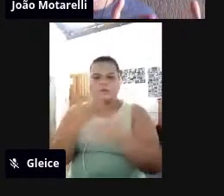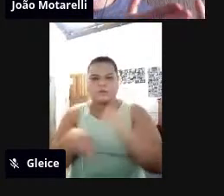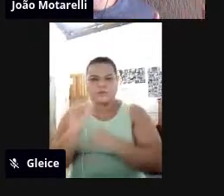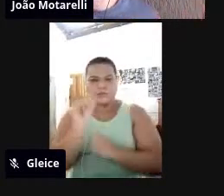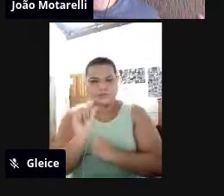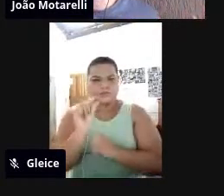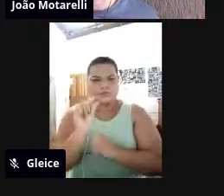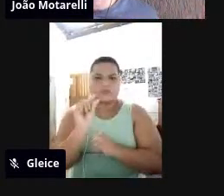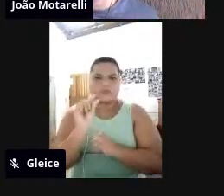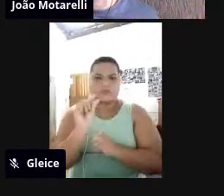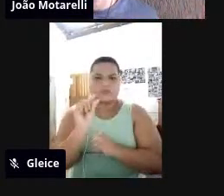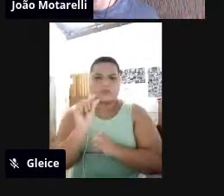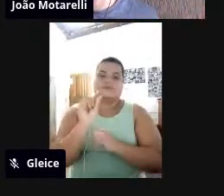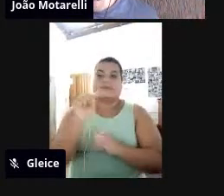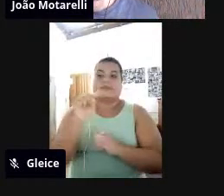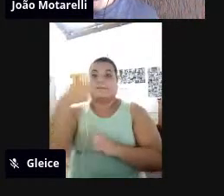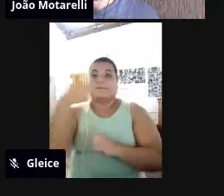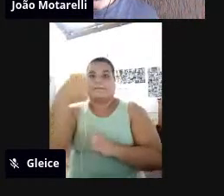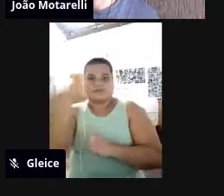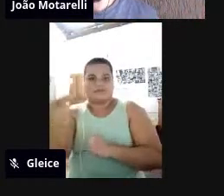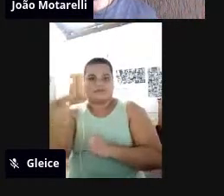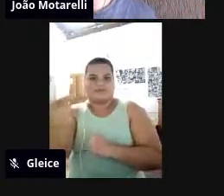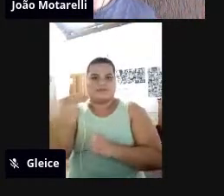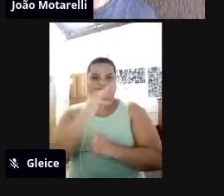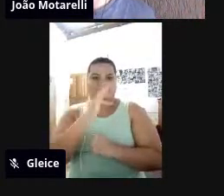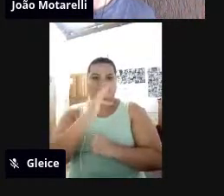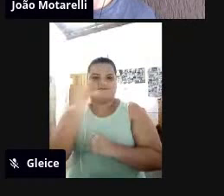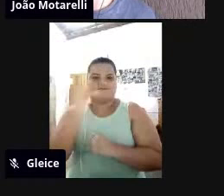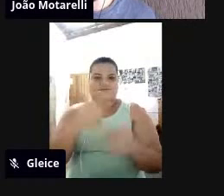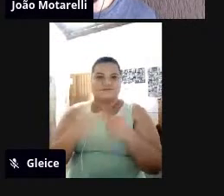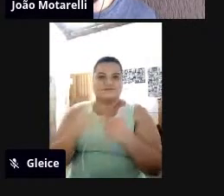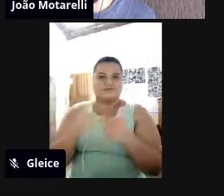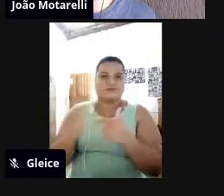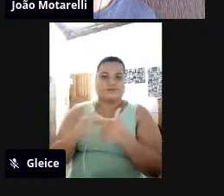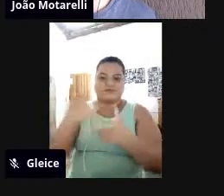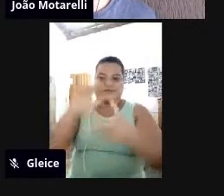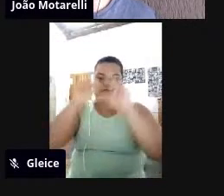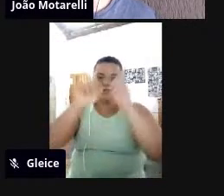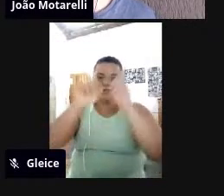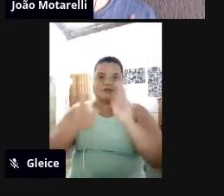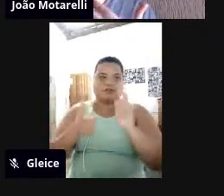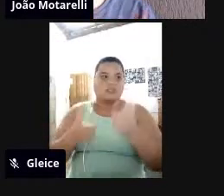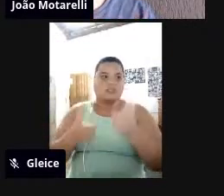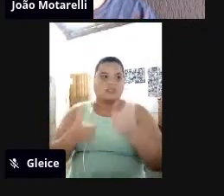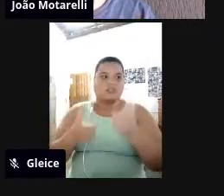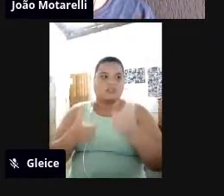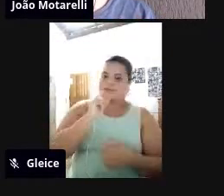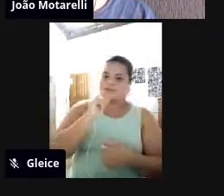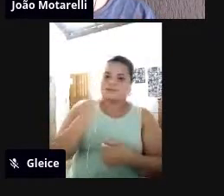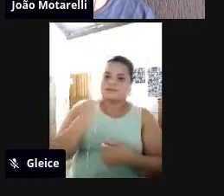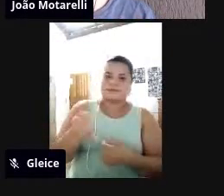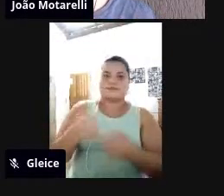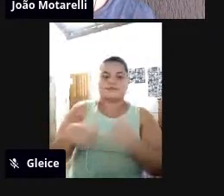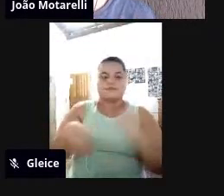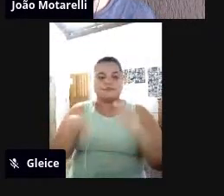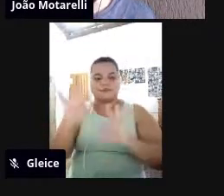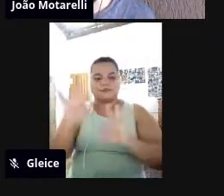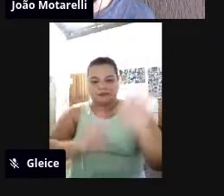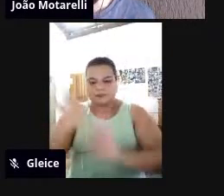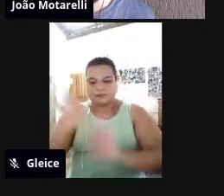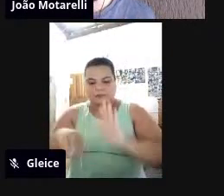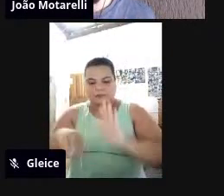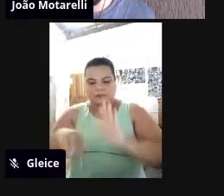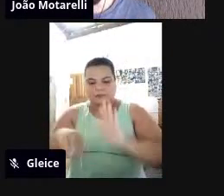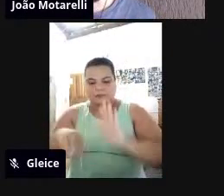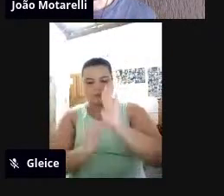está suscetível a todos esses fatores. Mas não basta simplesmente chegar para ele, calcular uma alimentação, falar para ele tomar suplemento. Por